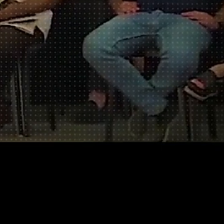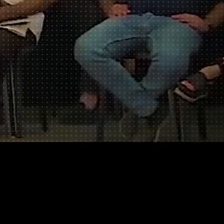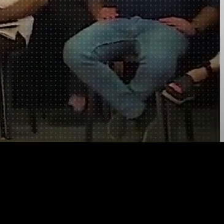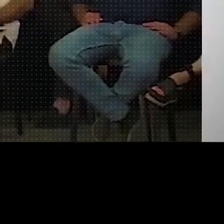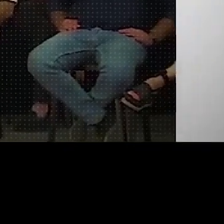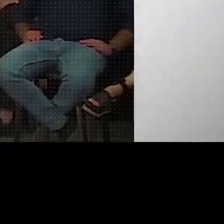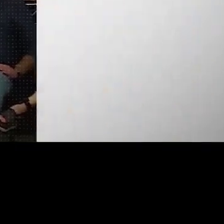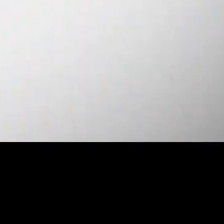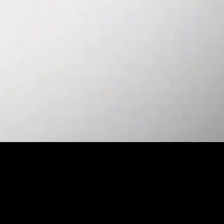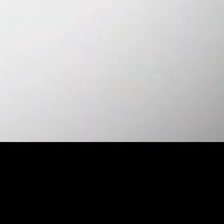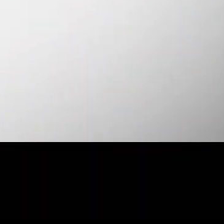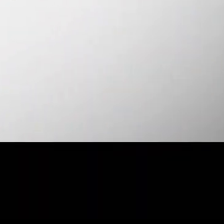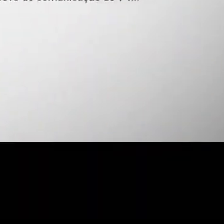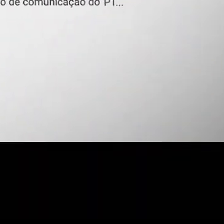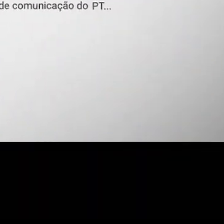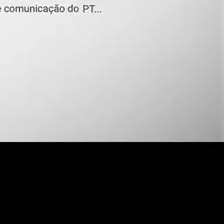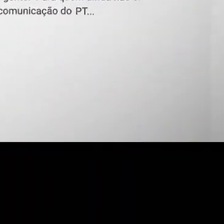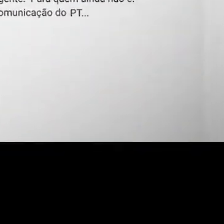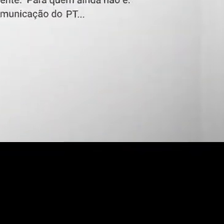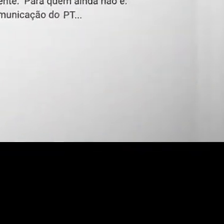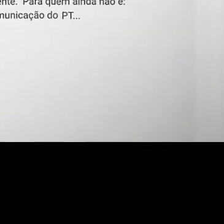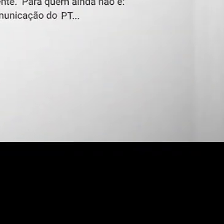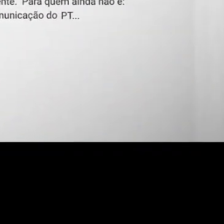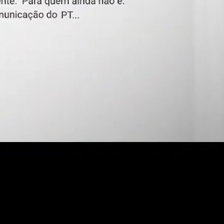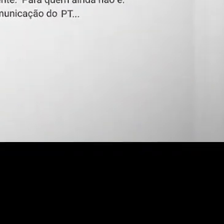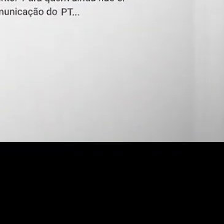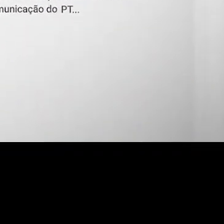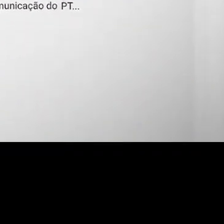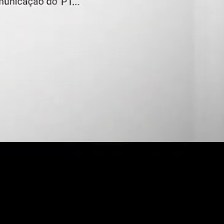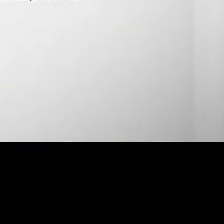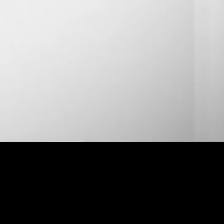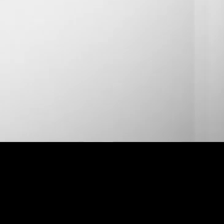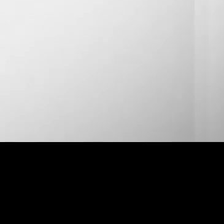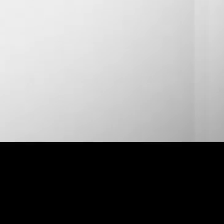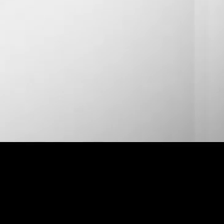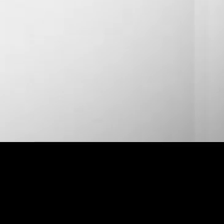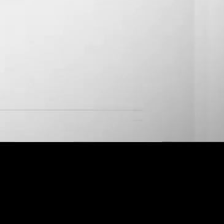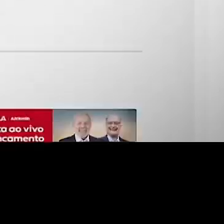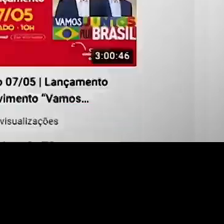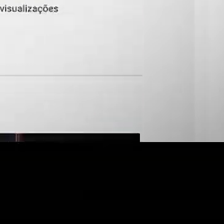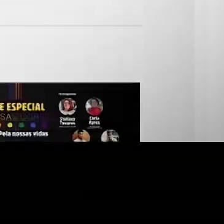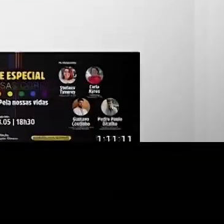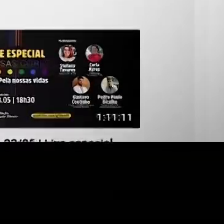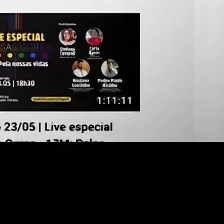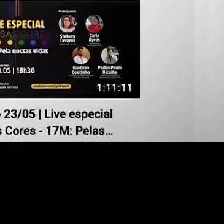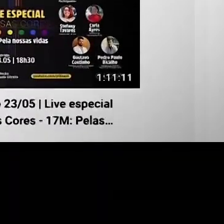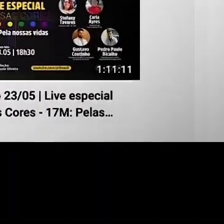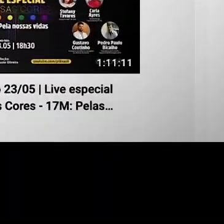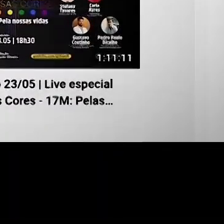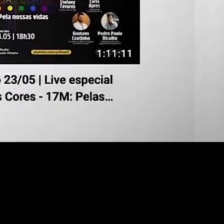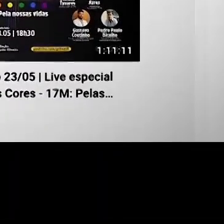a situação, a gente sempre toma partido da verdade.